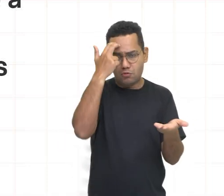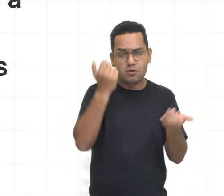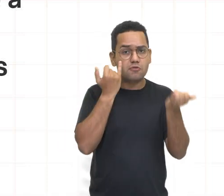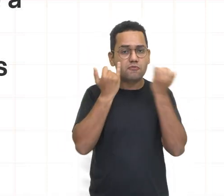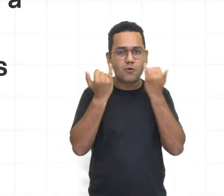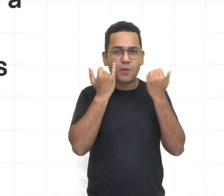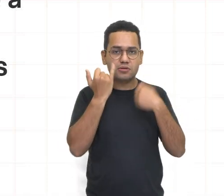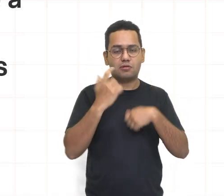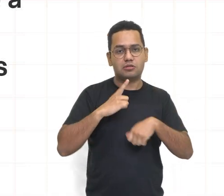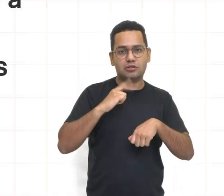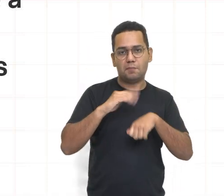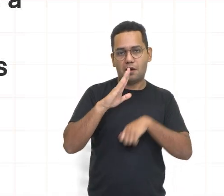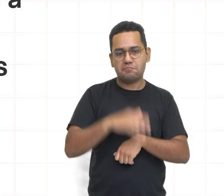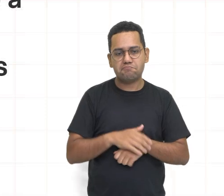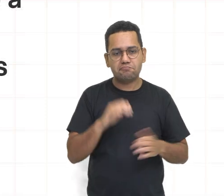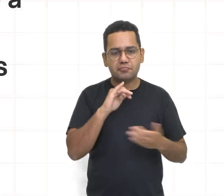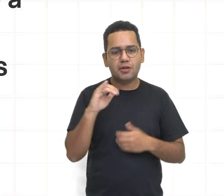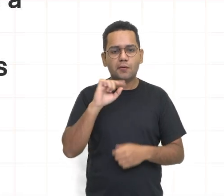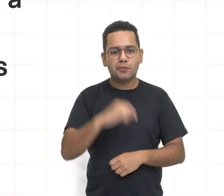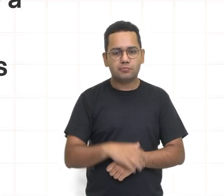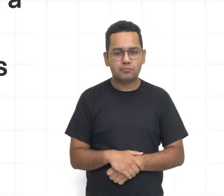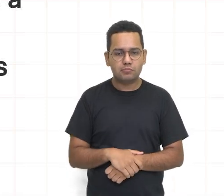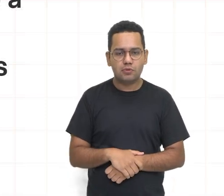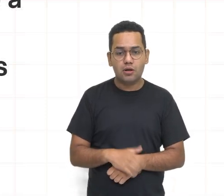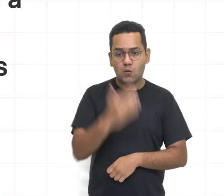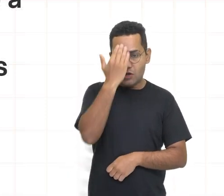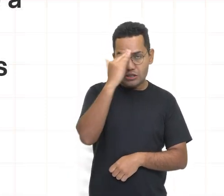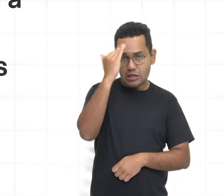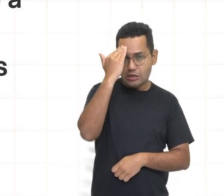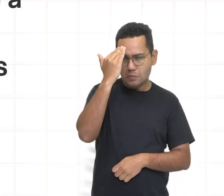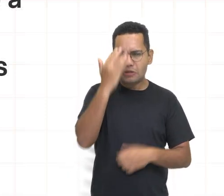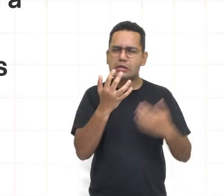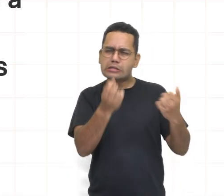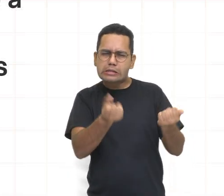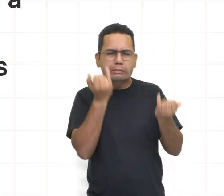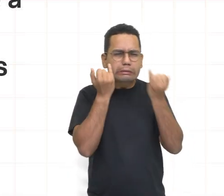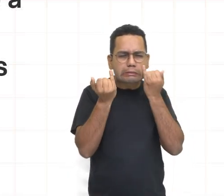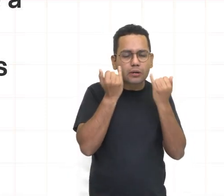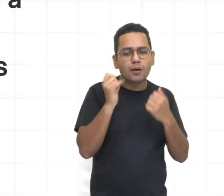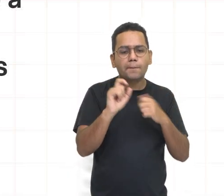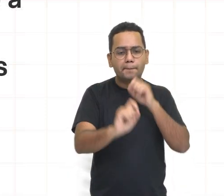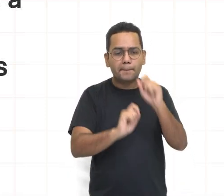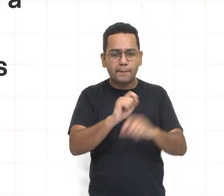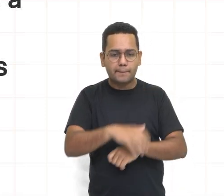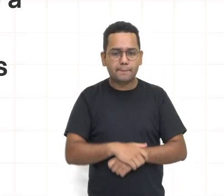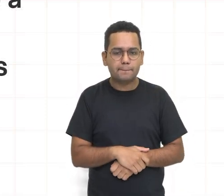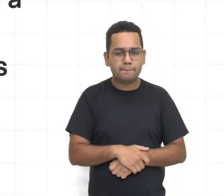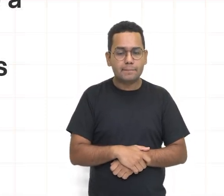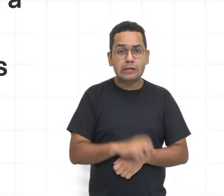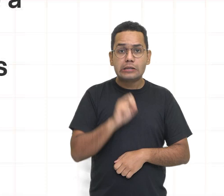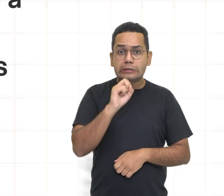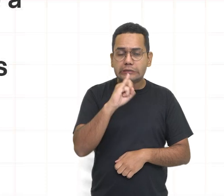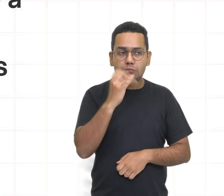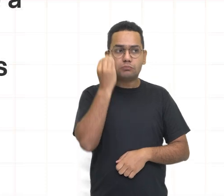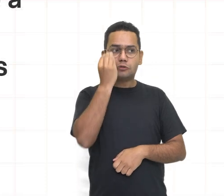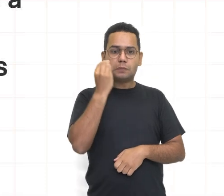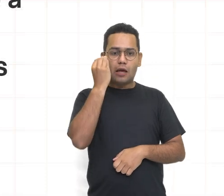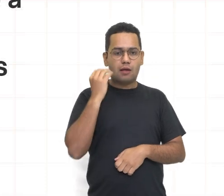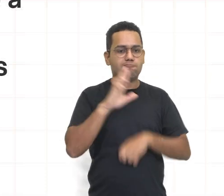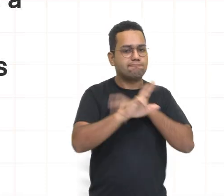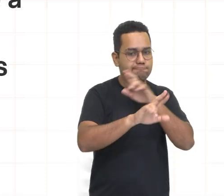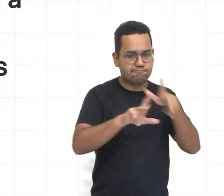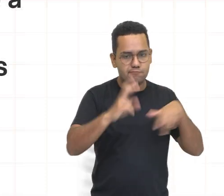tolerância e compreensão. A exposição a diferentes culturas pode aumentar a tolerância